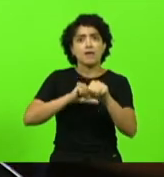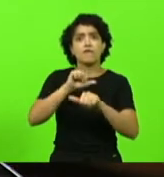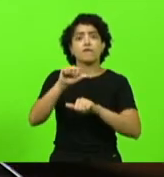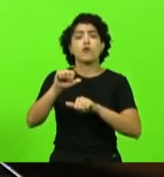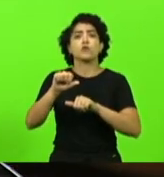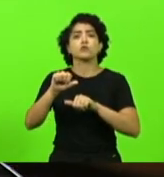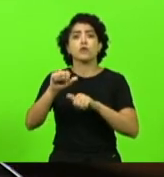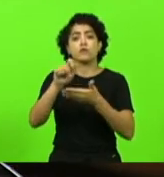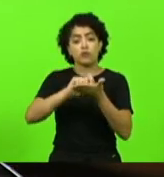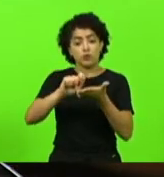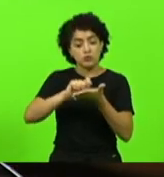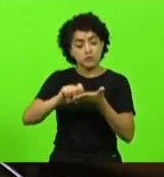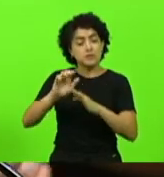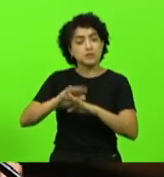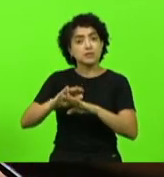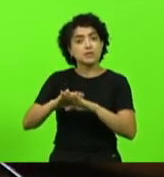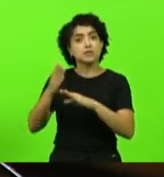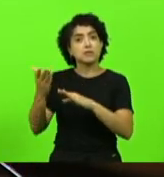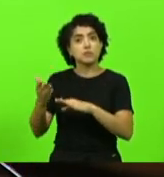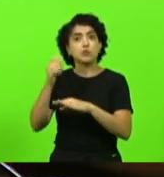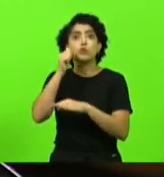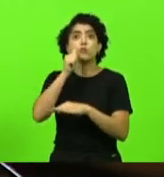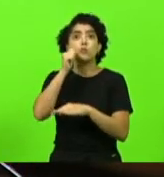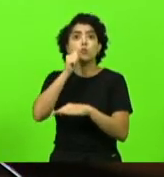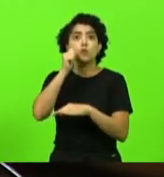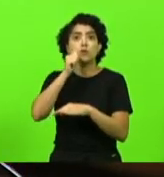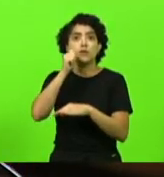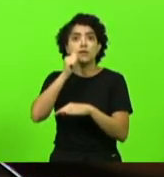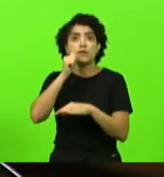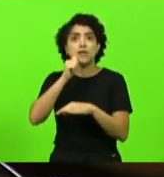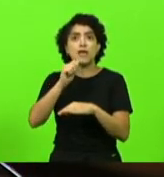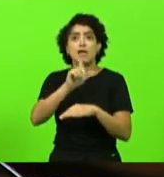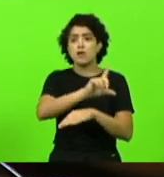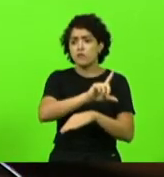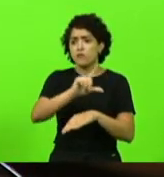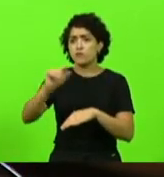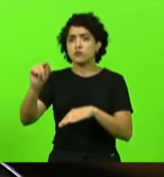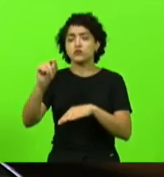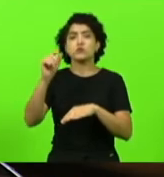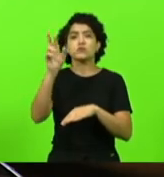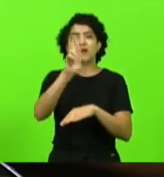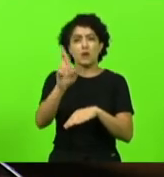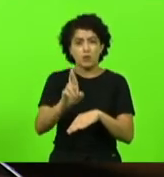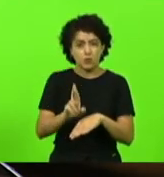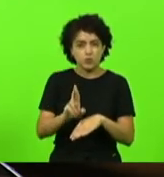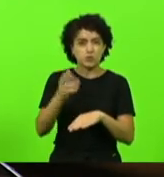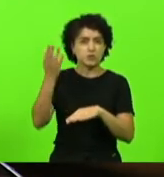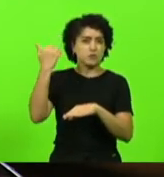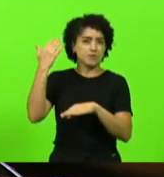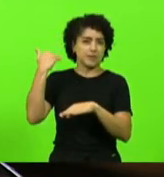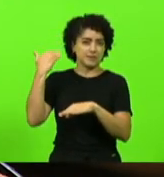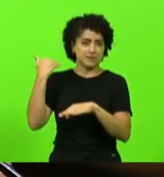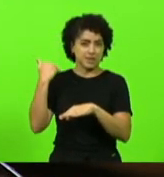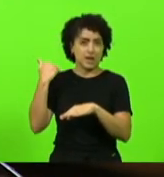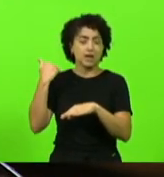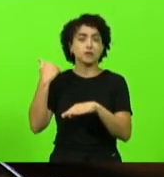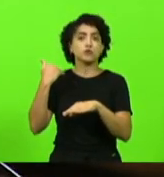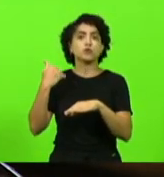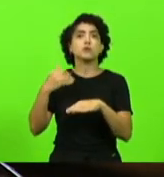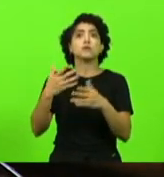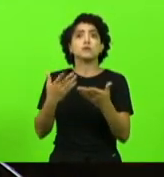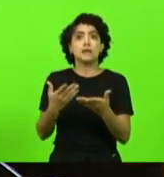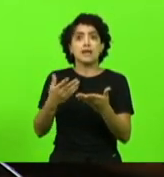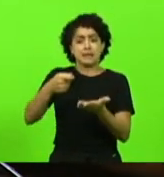por uma mulher que fugiu da Rússia no tempo da União Soviética, que ela era uma